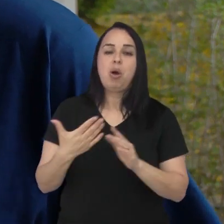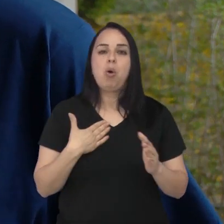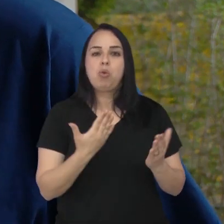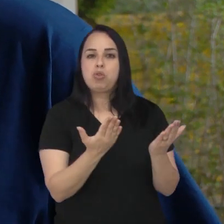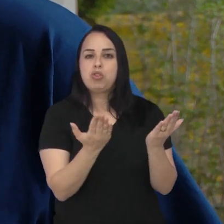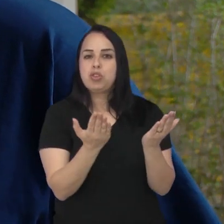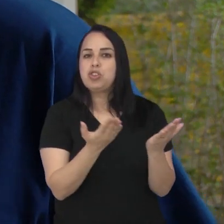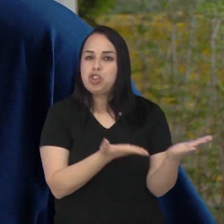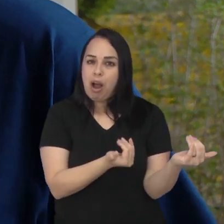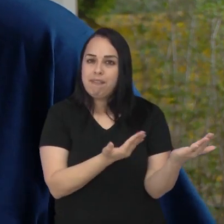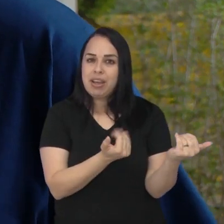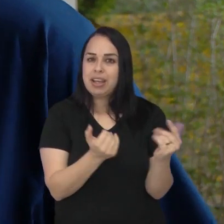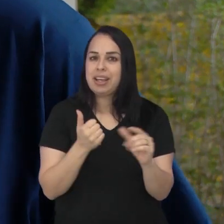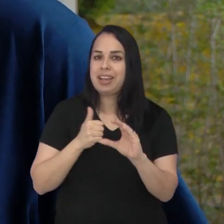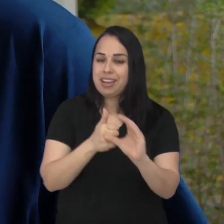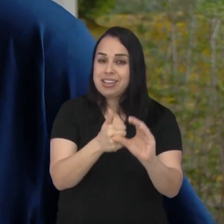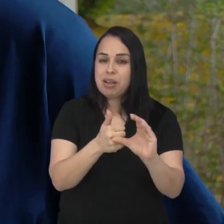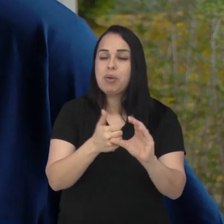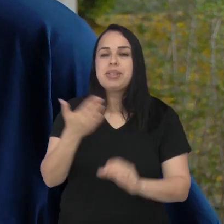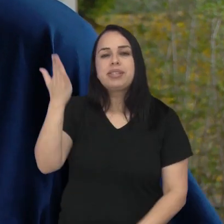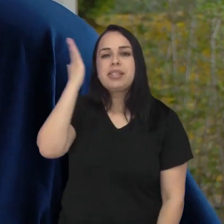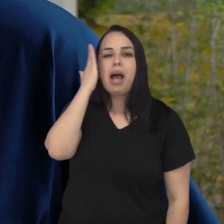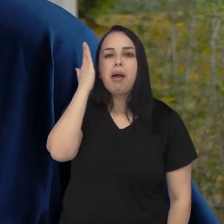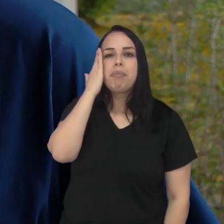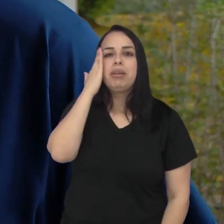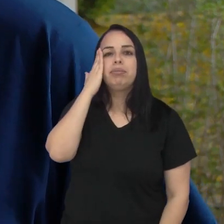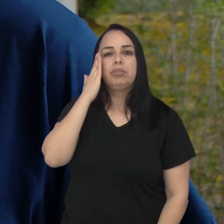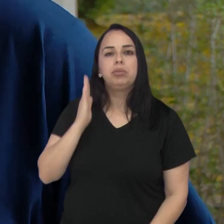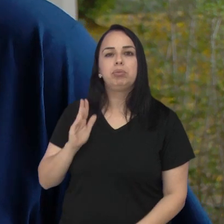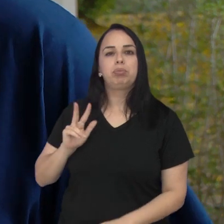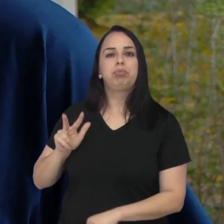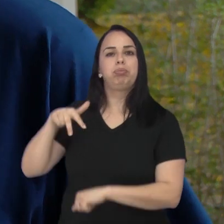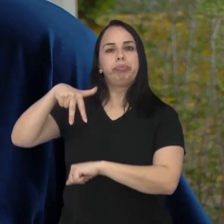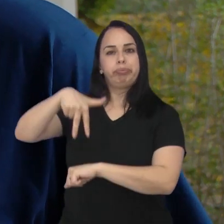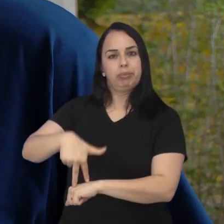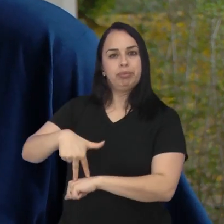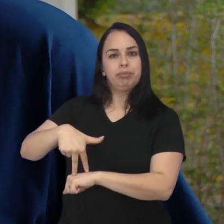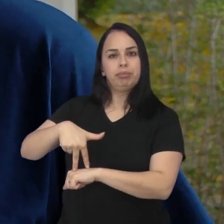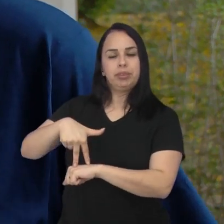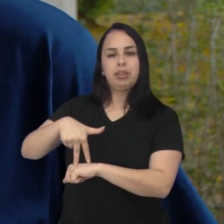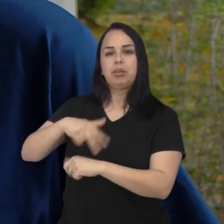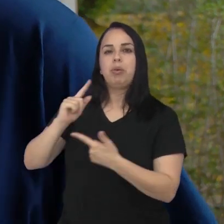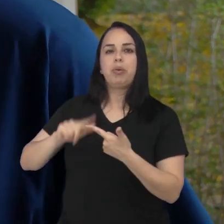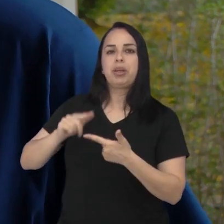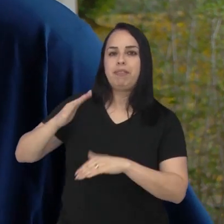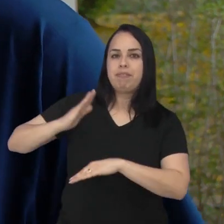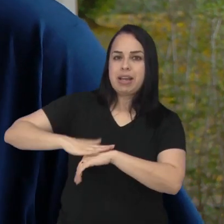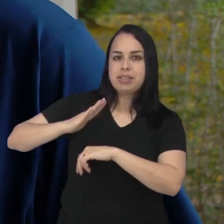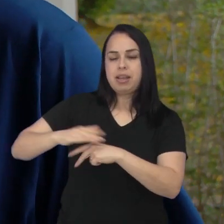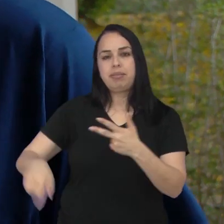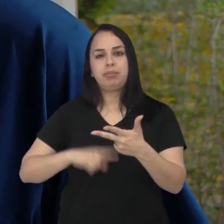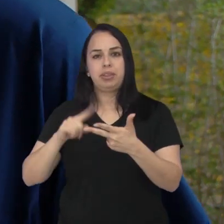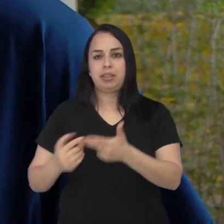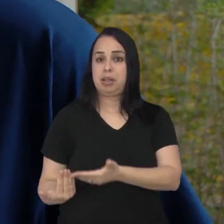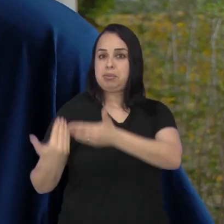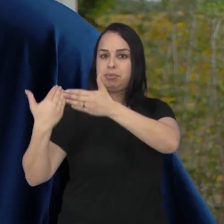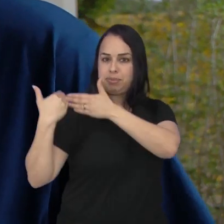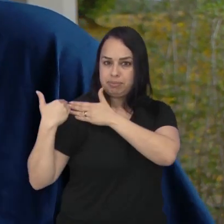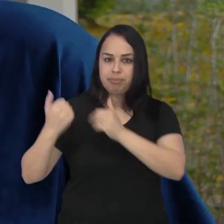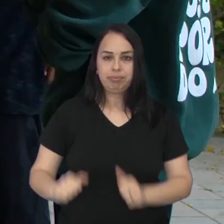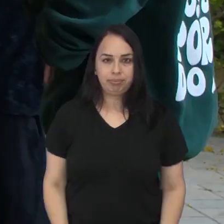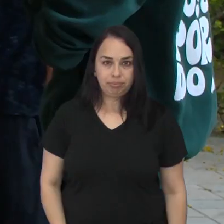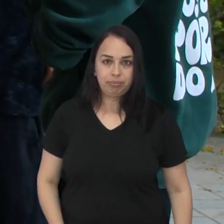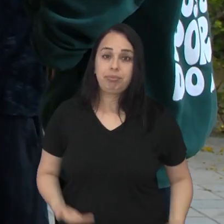um jovem cristão hoje é justamente esse, que sabe o seu local no mundo, o que fazer, como fazer, sempre com